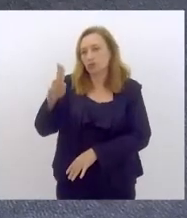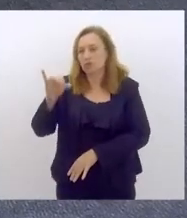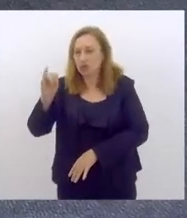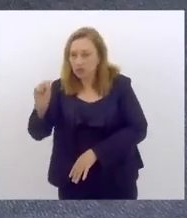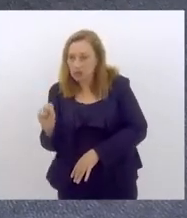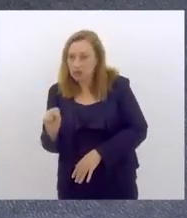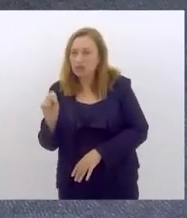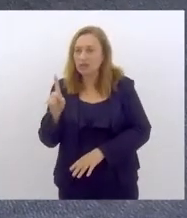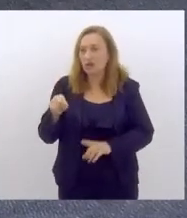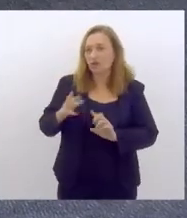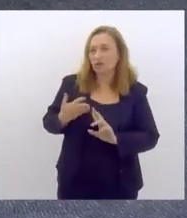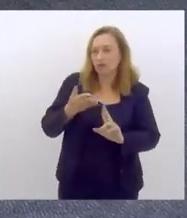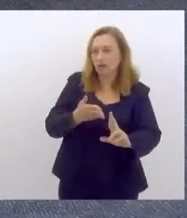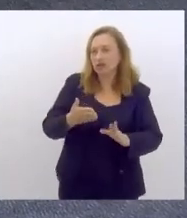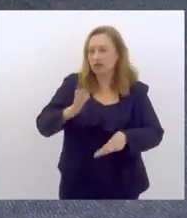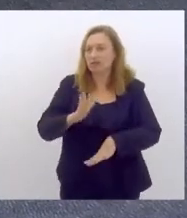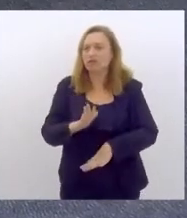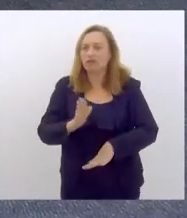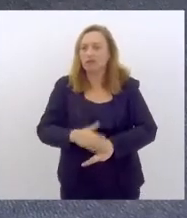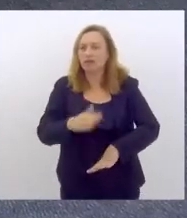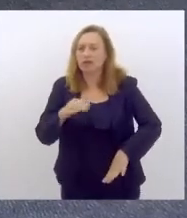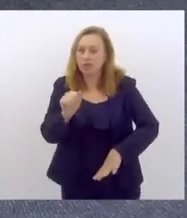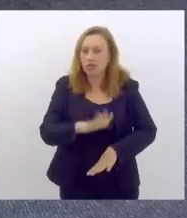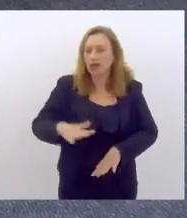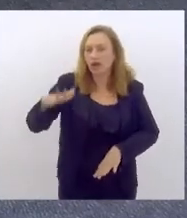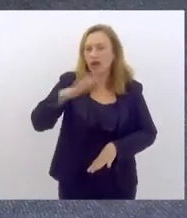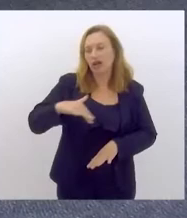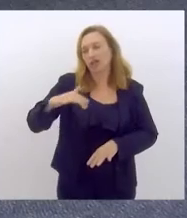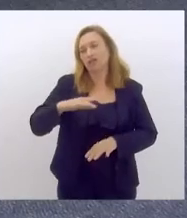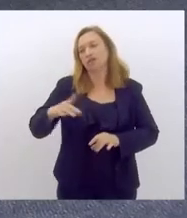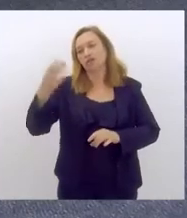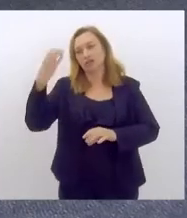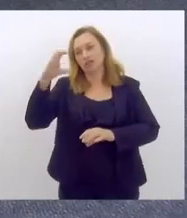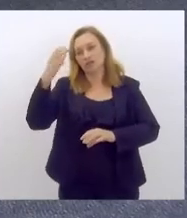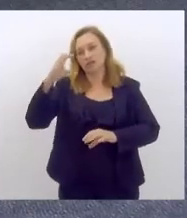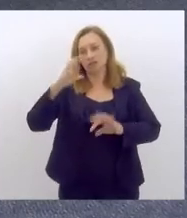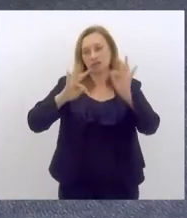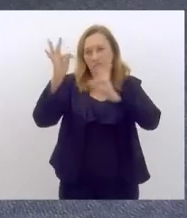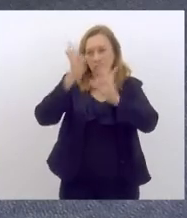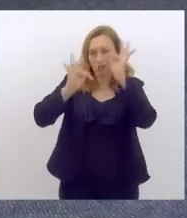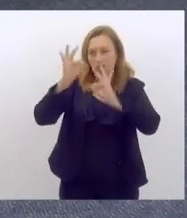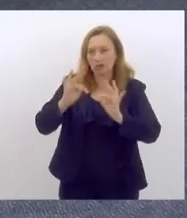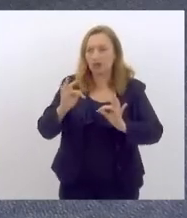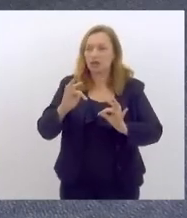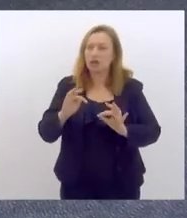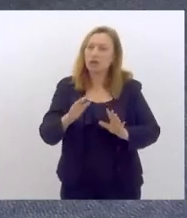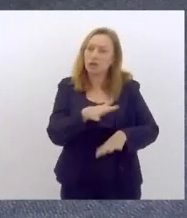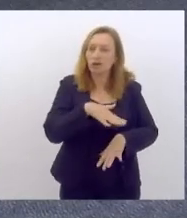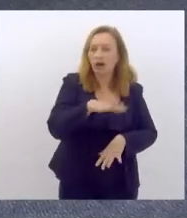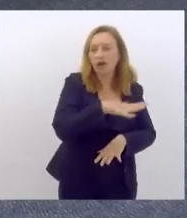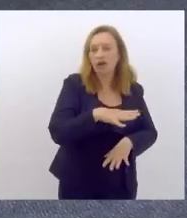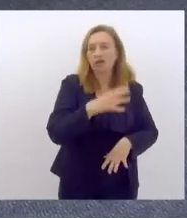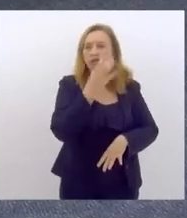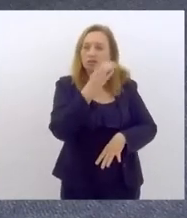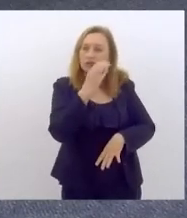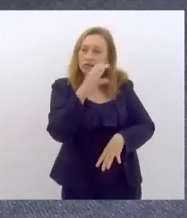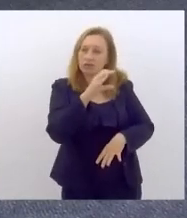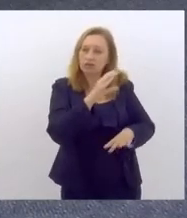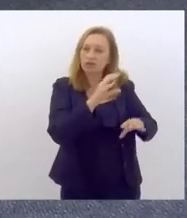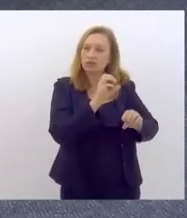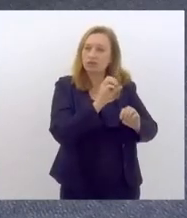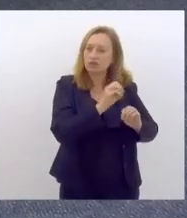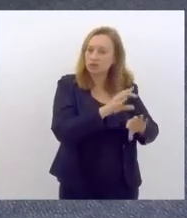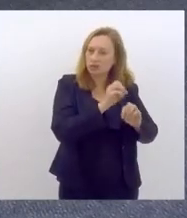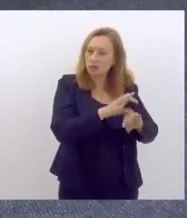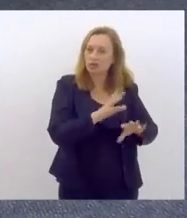uma referência para muito além do campo das ciências da comunicação. Eu que atuo numa outra área acadêmica, exatamente, que é o campo das ciências da educação, nós todos temos